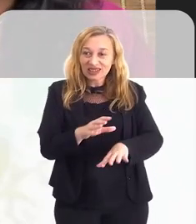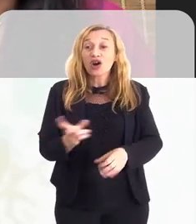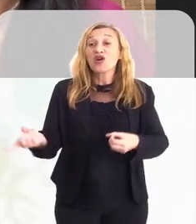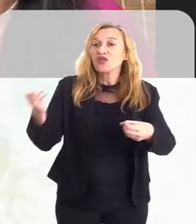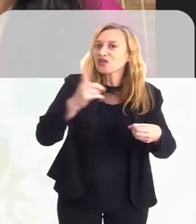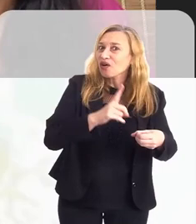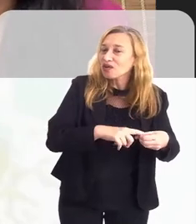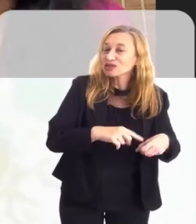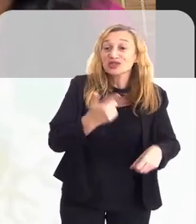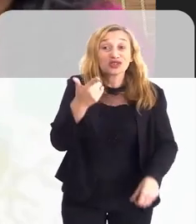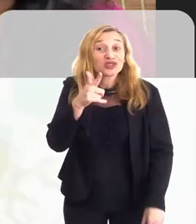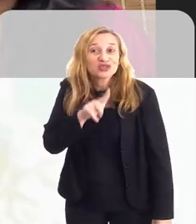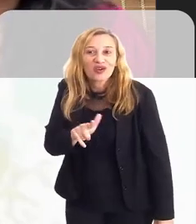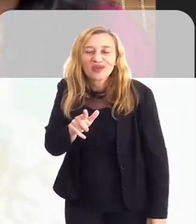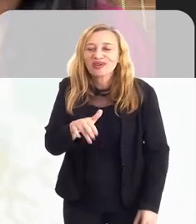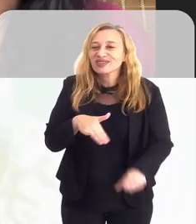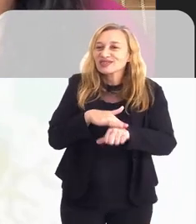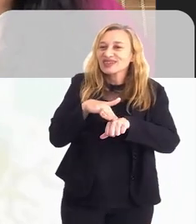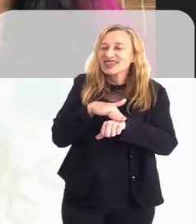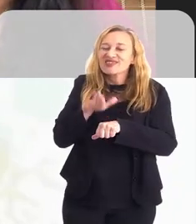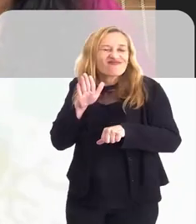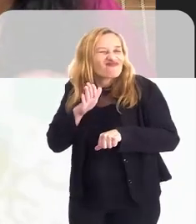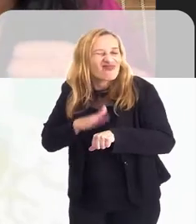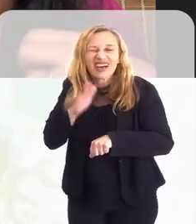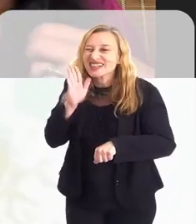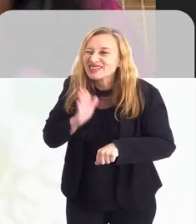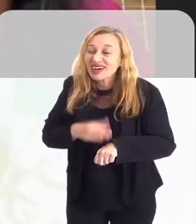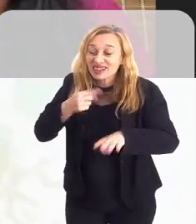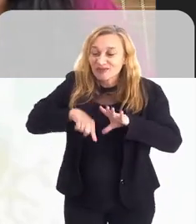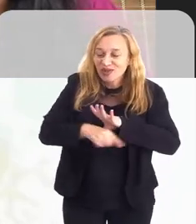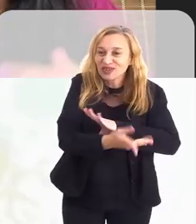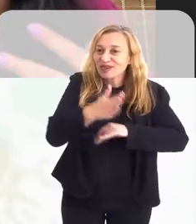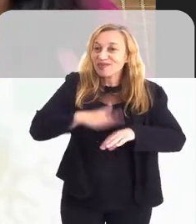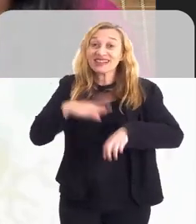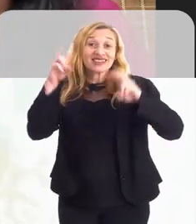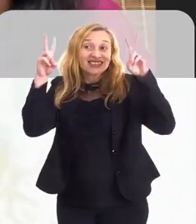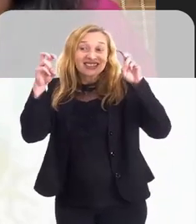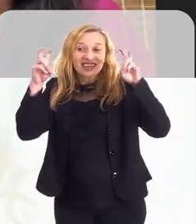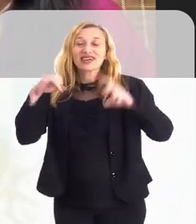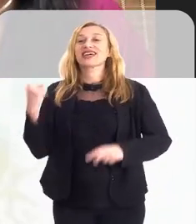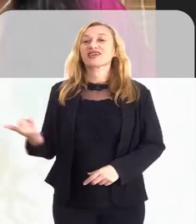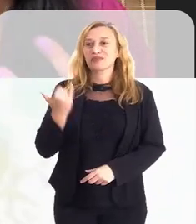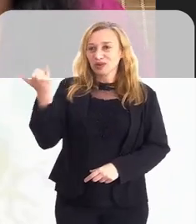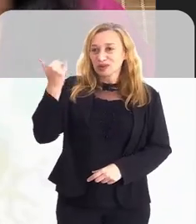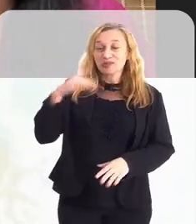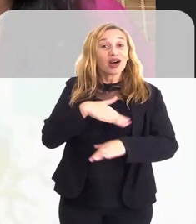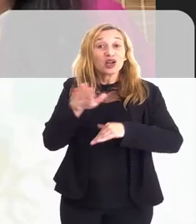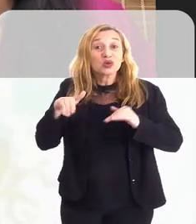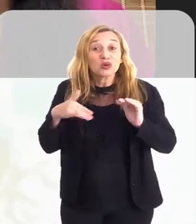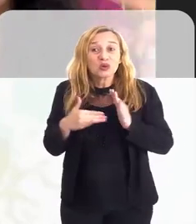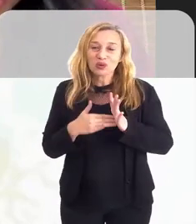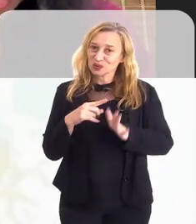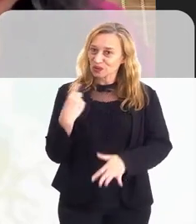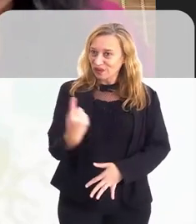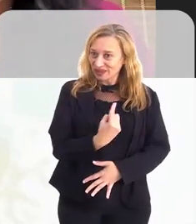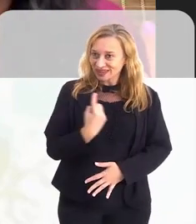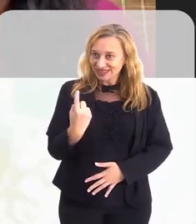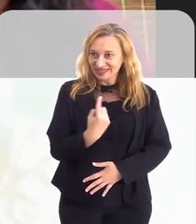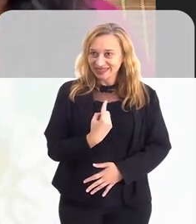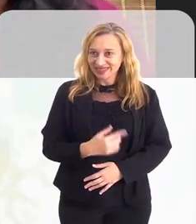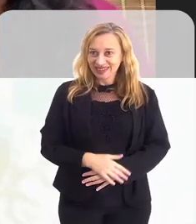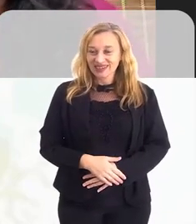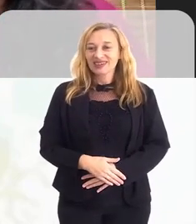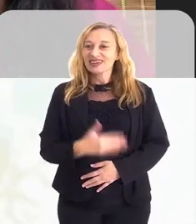Educação, viu? Volte mais vezes para a gente conversar mais, se aprofundar mais nesse tema que é tão importante para